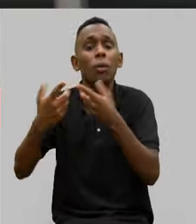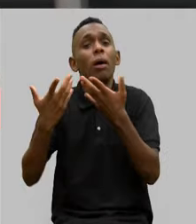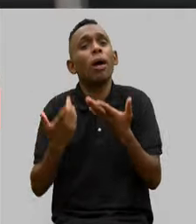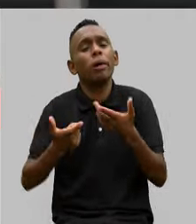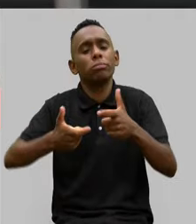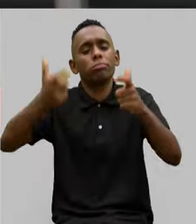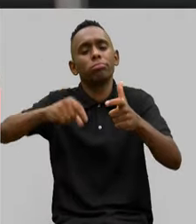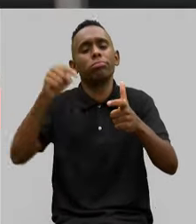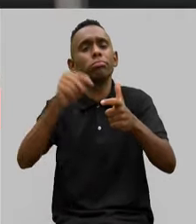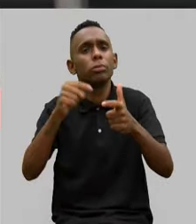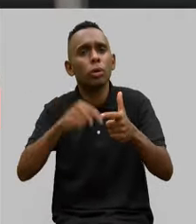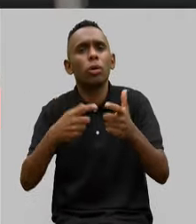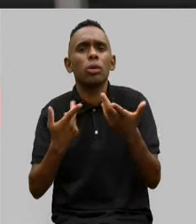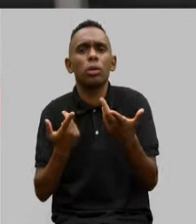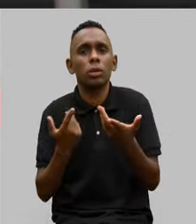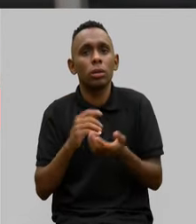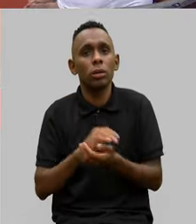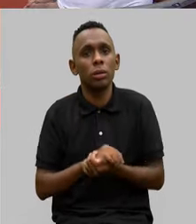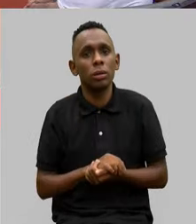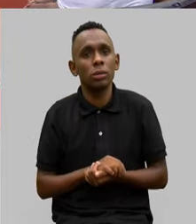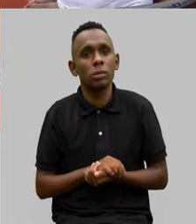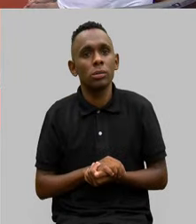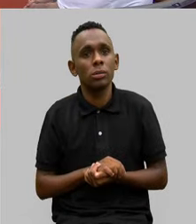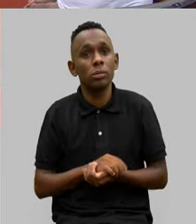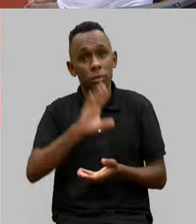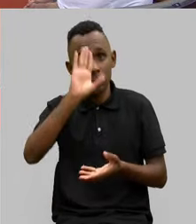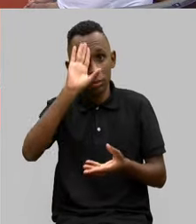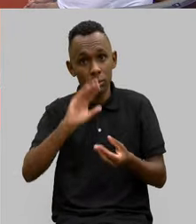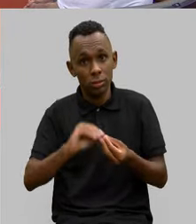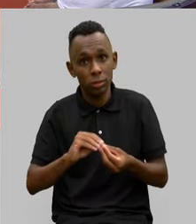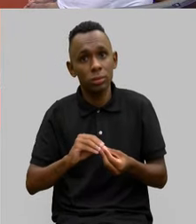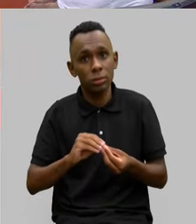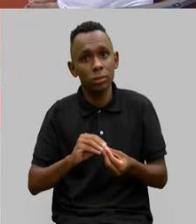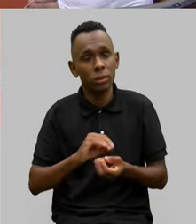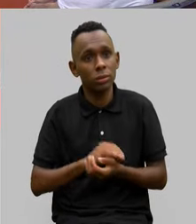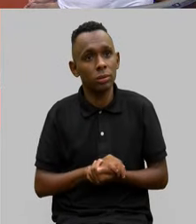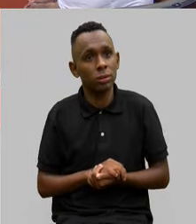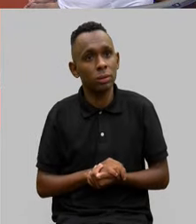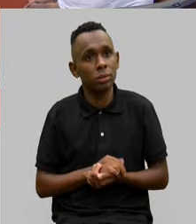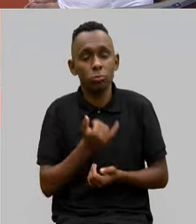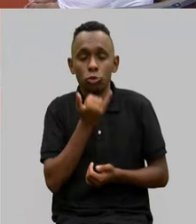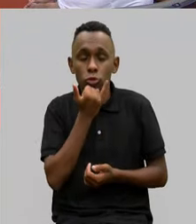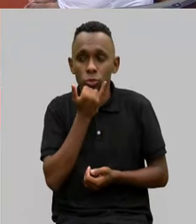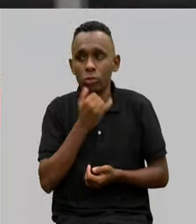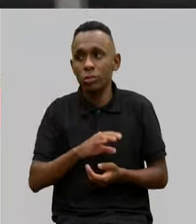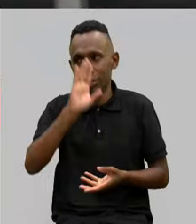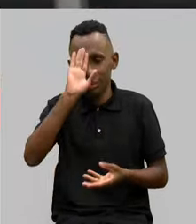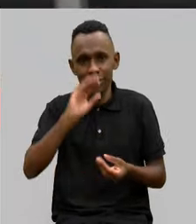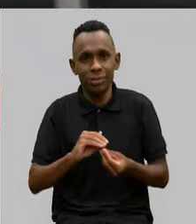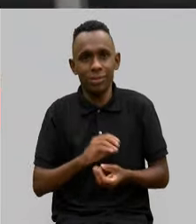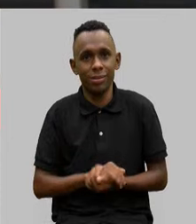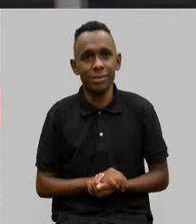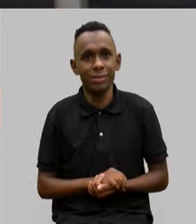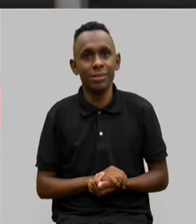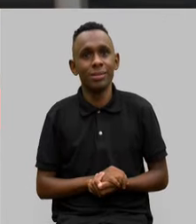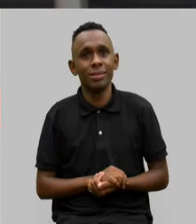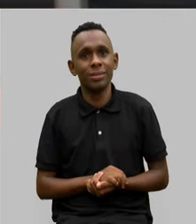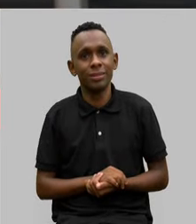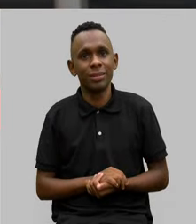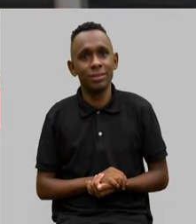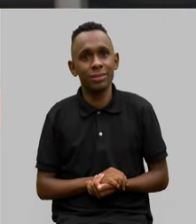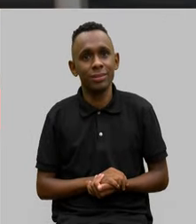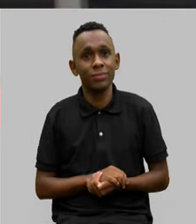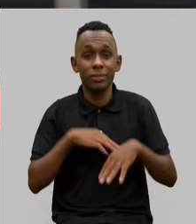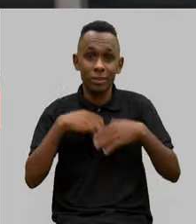lugar de a gente só precisa que você conclua porque tem mais pessoas inscritas Ah tá desculpa no lugar de subjetividade eu já vou